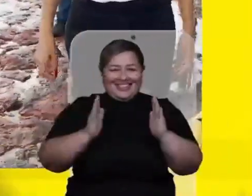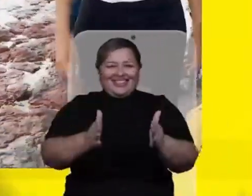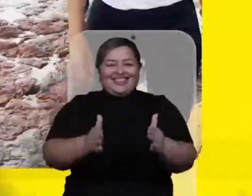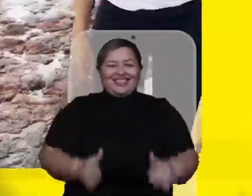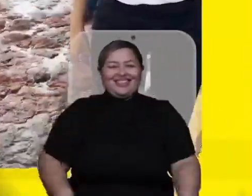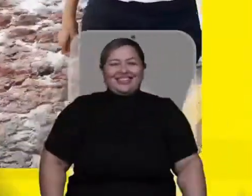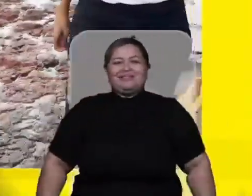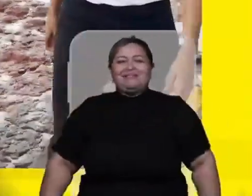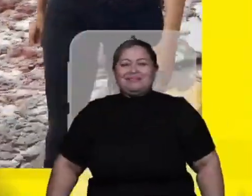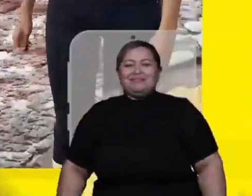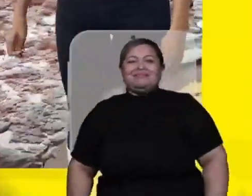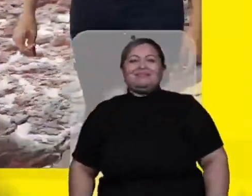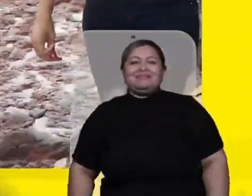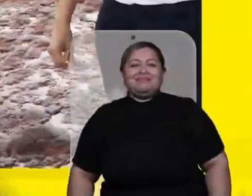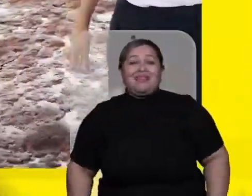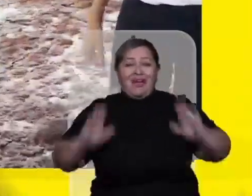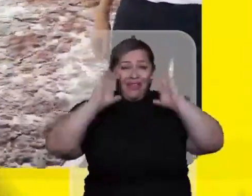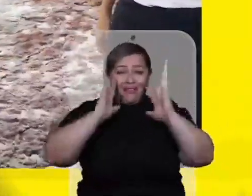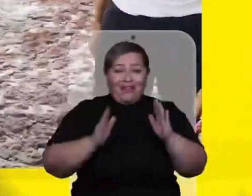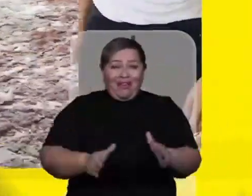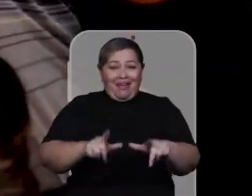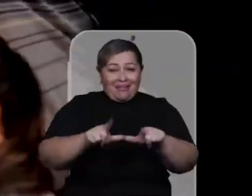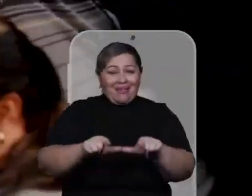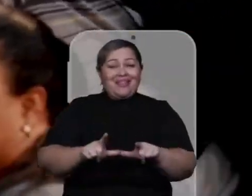pra frente que se anda.